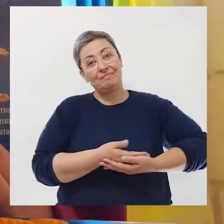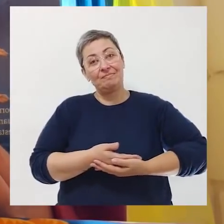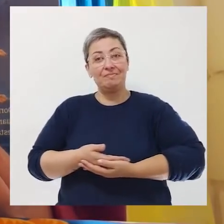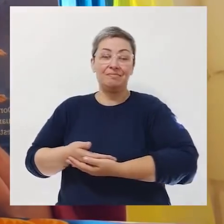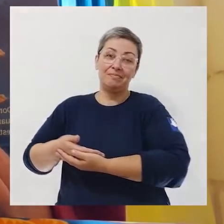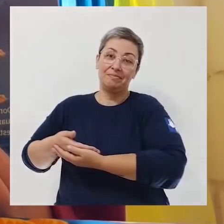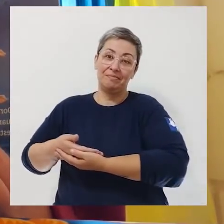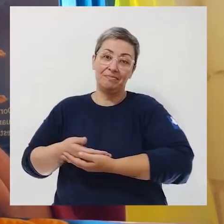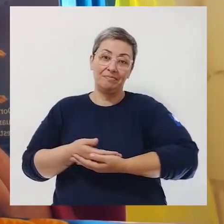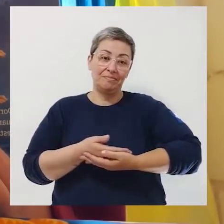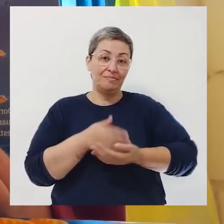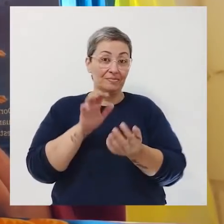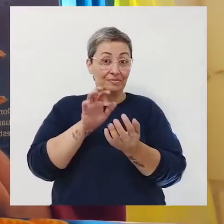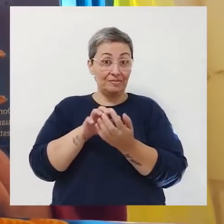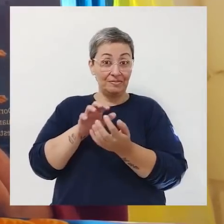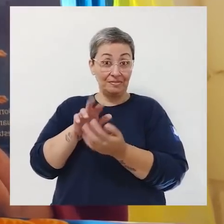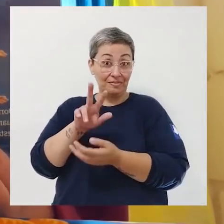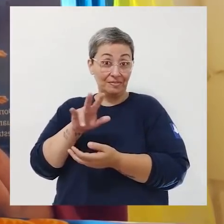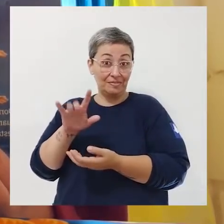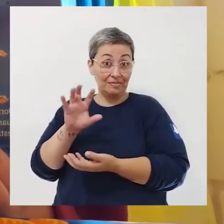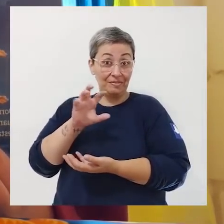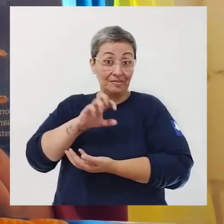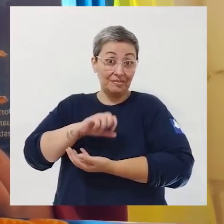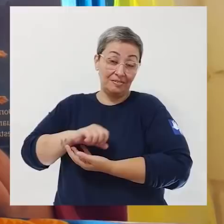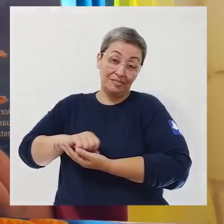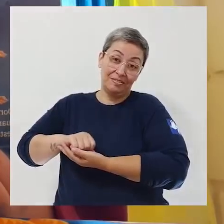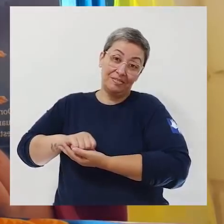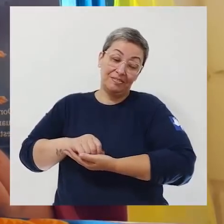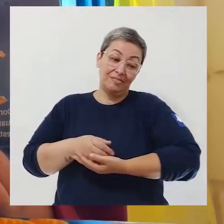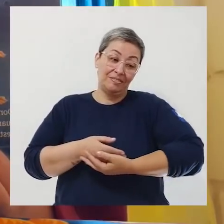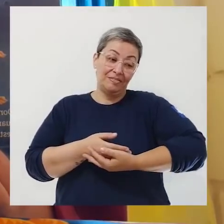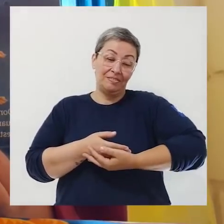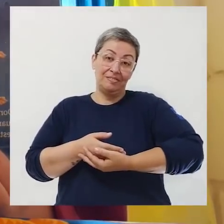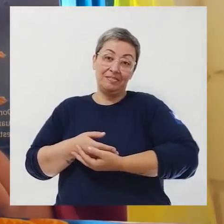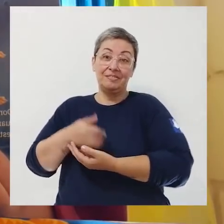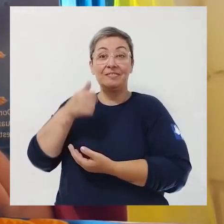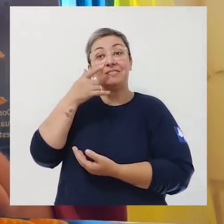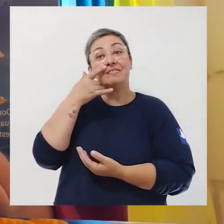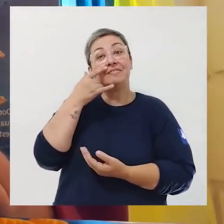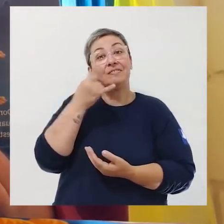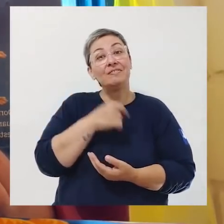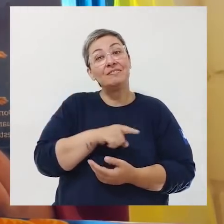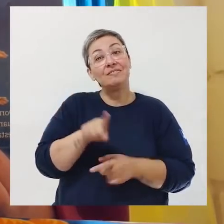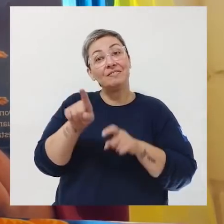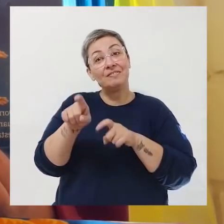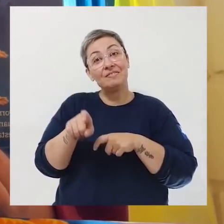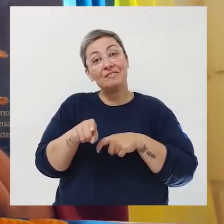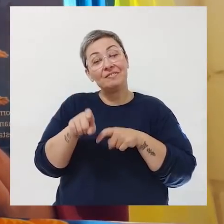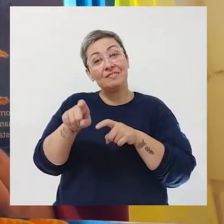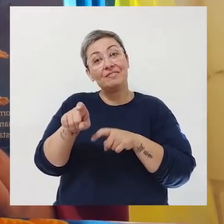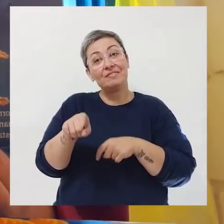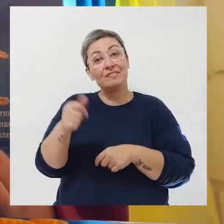Nana, nenê, que a cuca vem pegar.